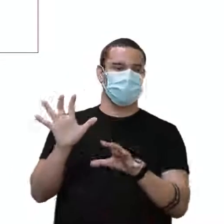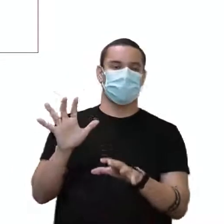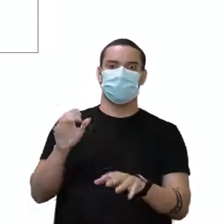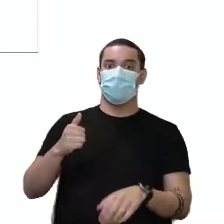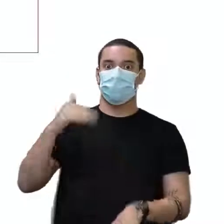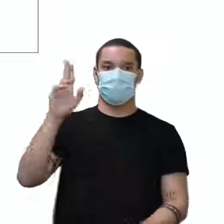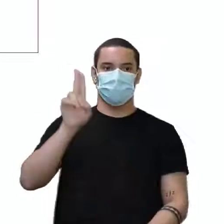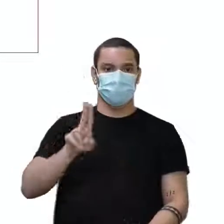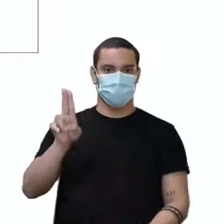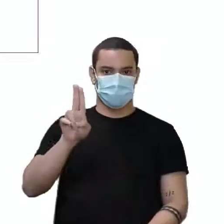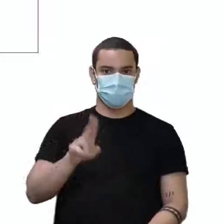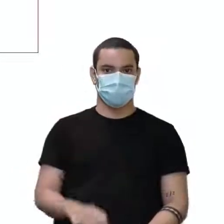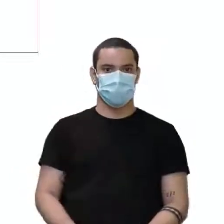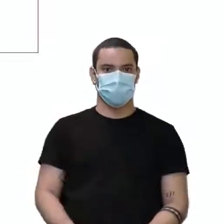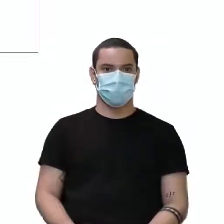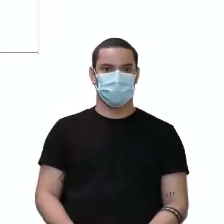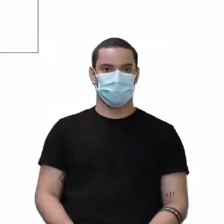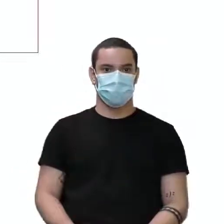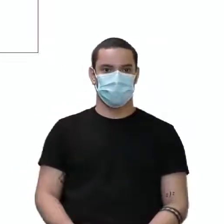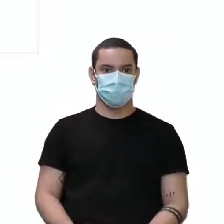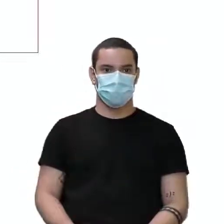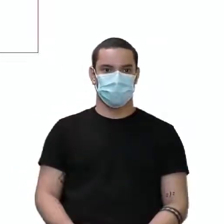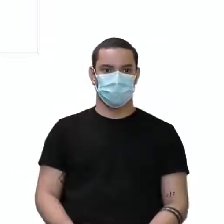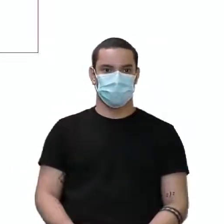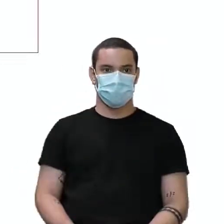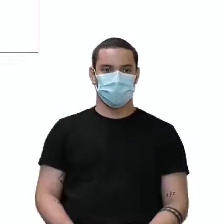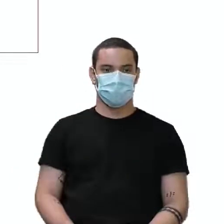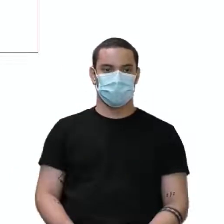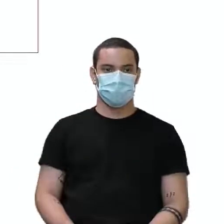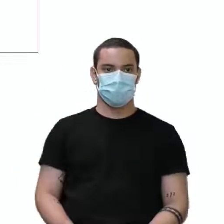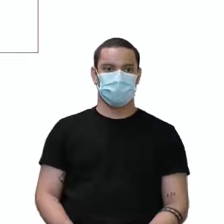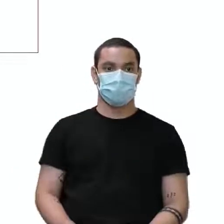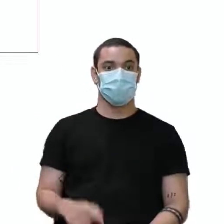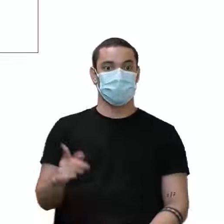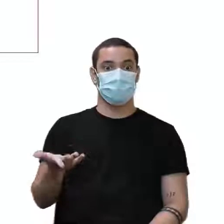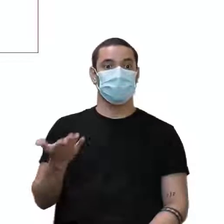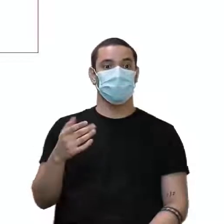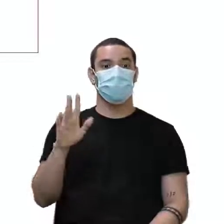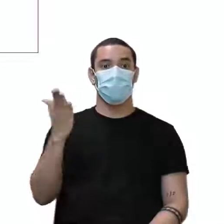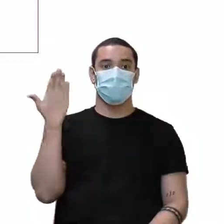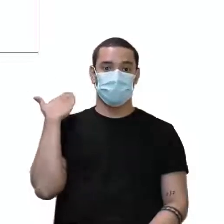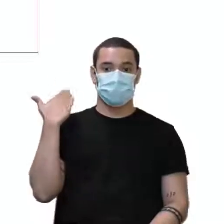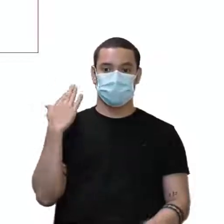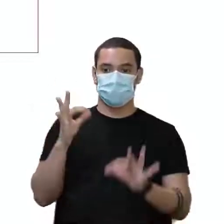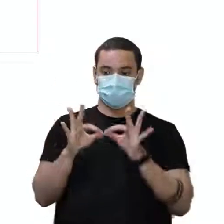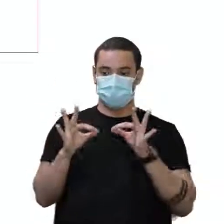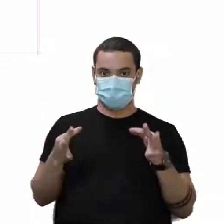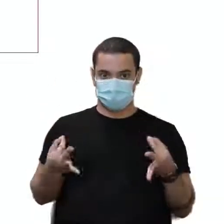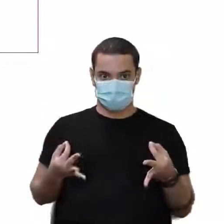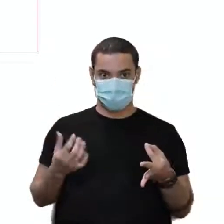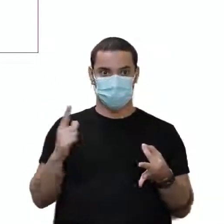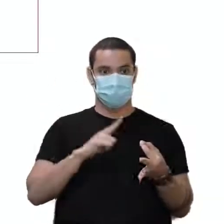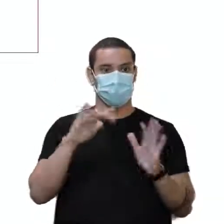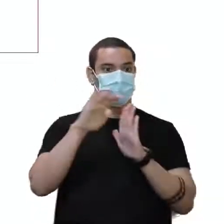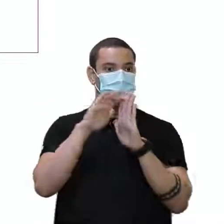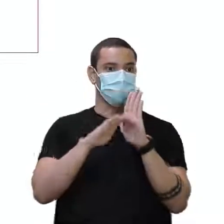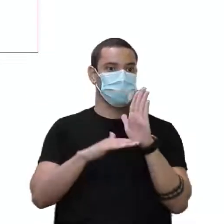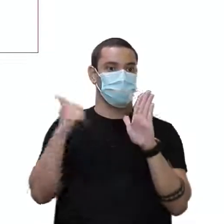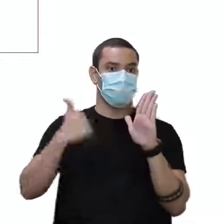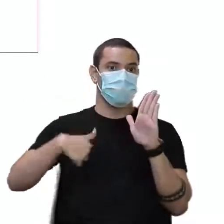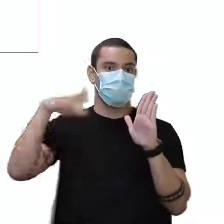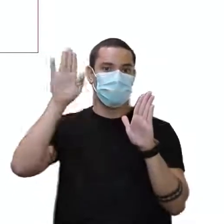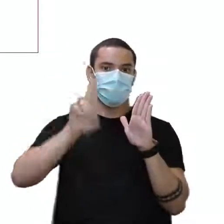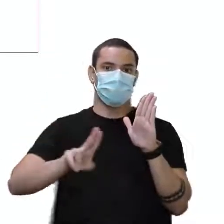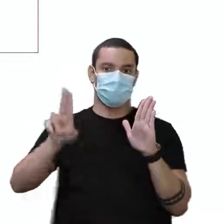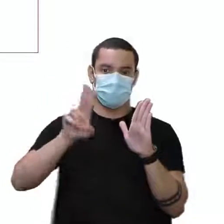falo past, fica parecendo peste. Então, simple past, passado simples. Temos aqui essa lista com os mais usados e no